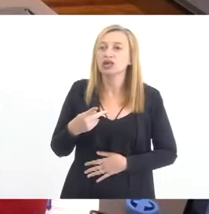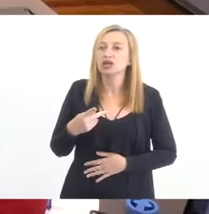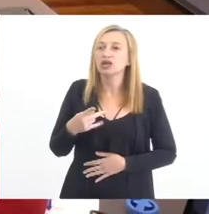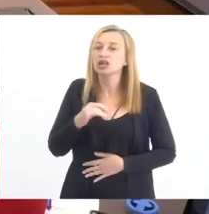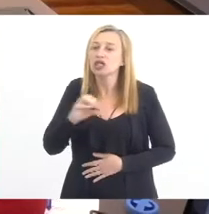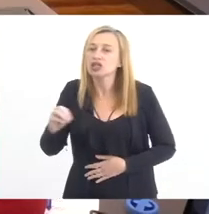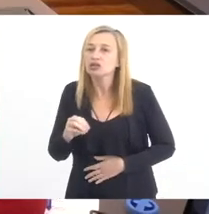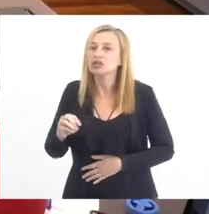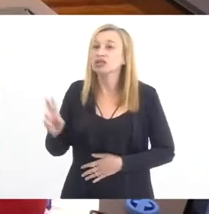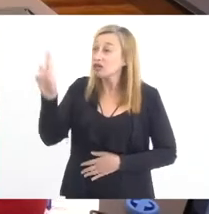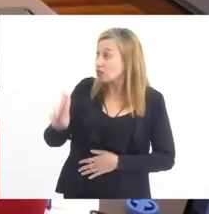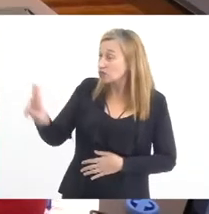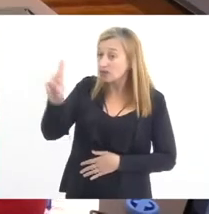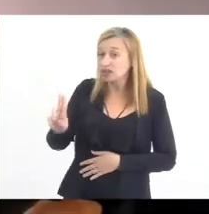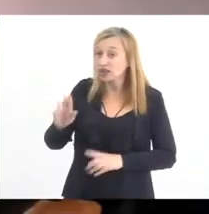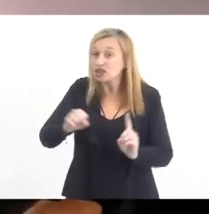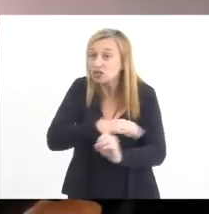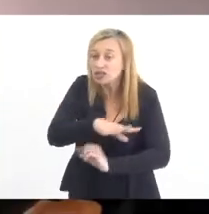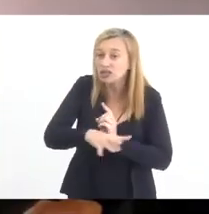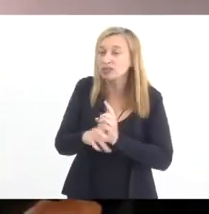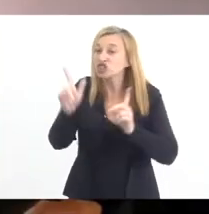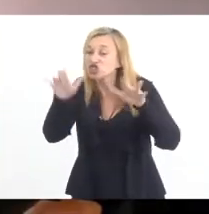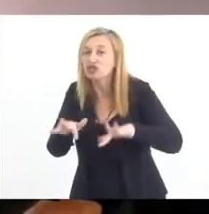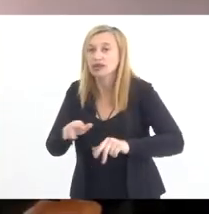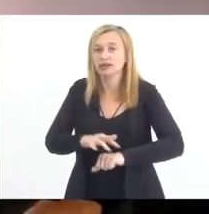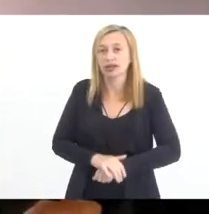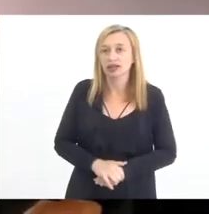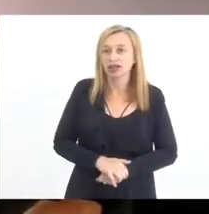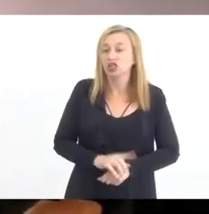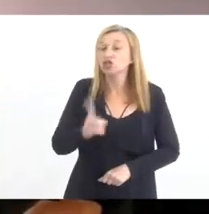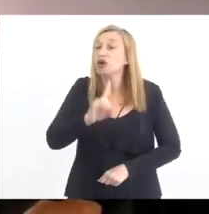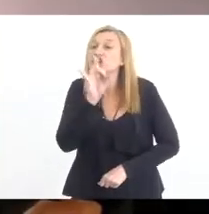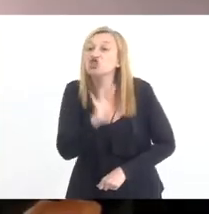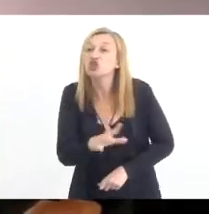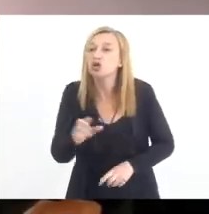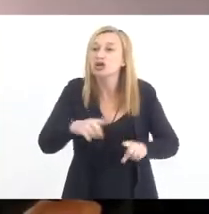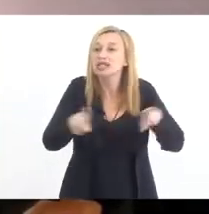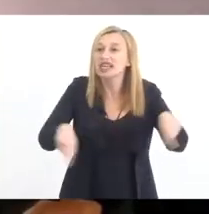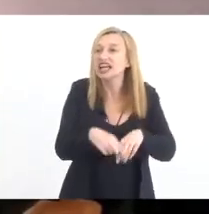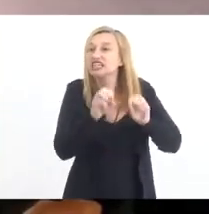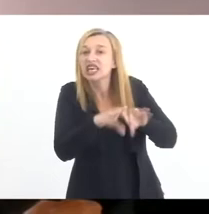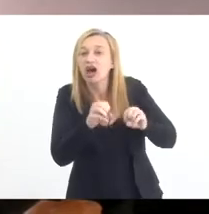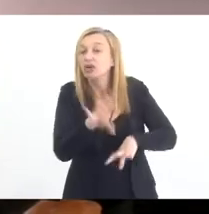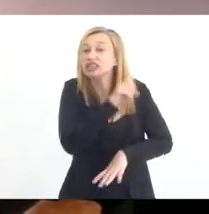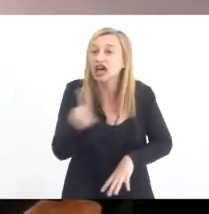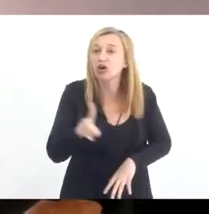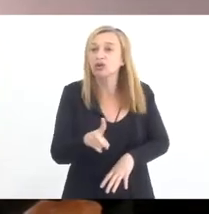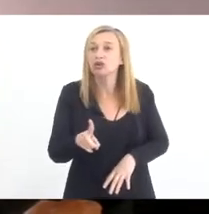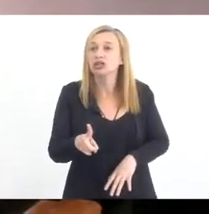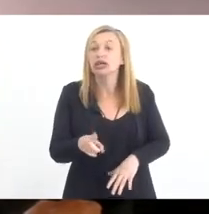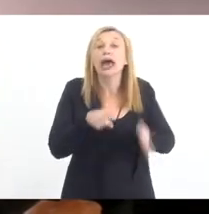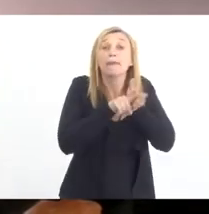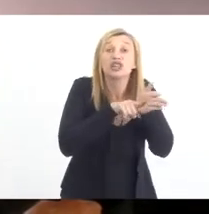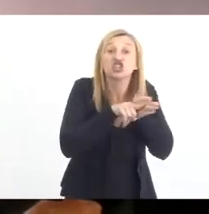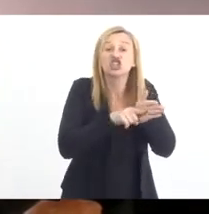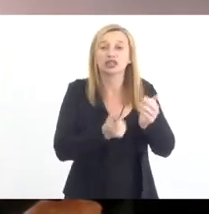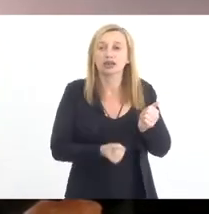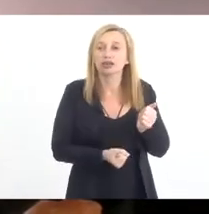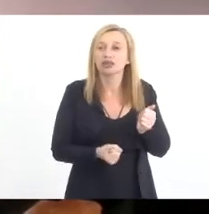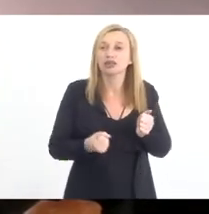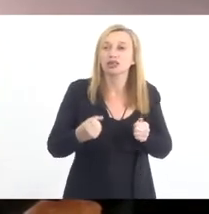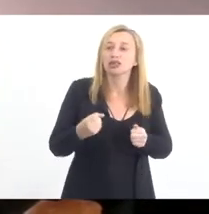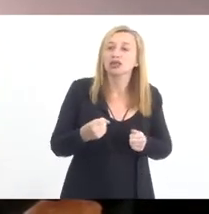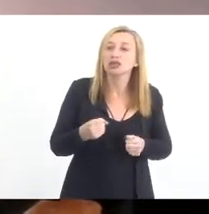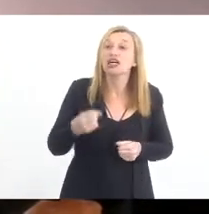torna a universidade socialmente referenciada. Não é só sala de aula. É a pesquisa. É